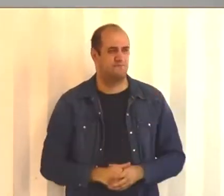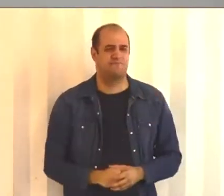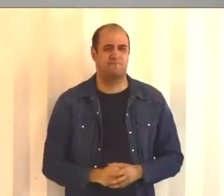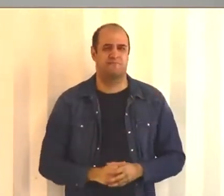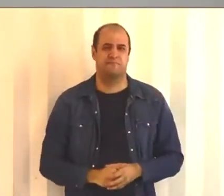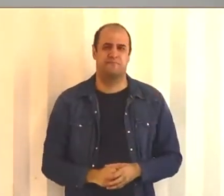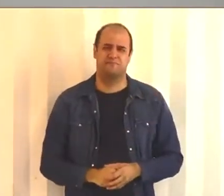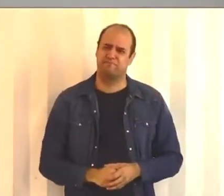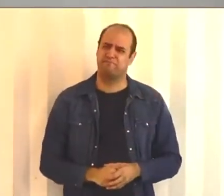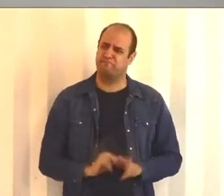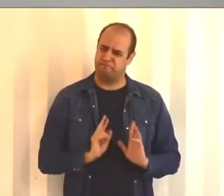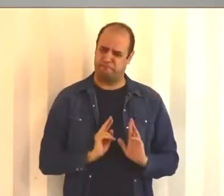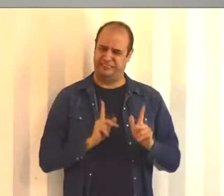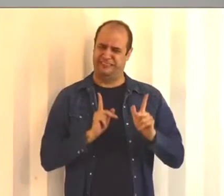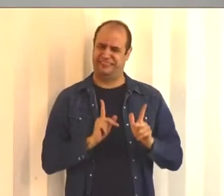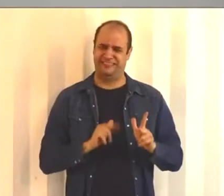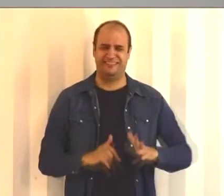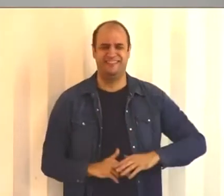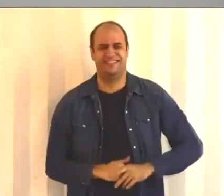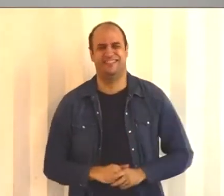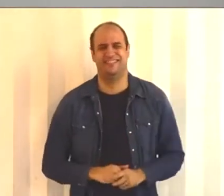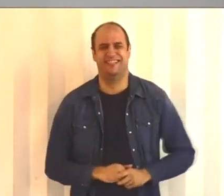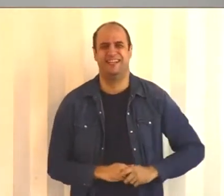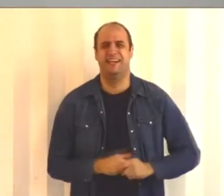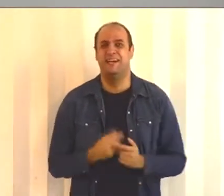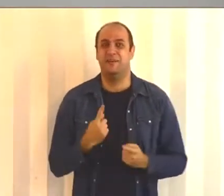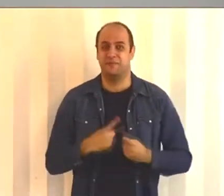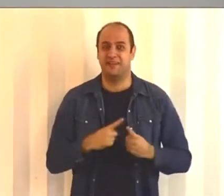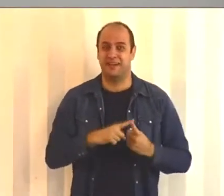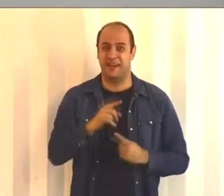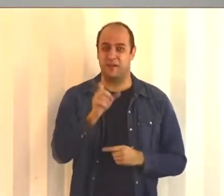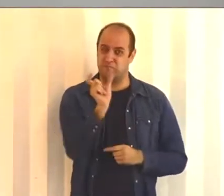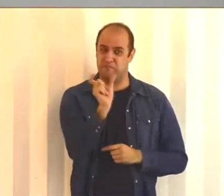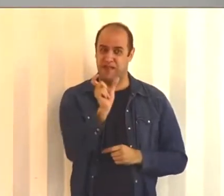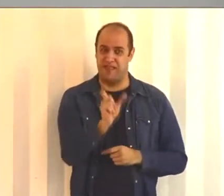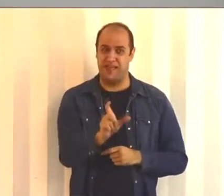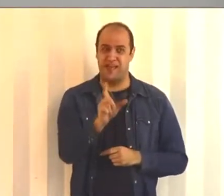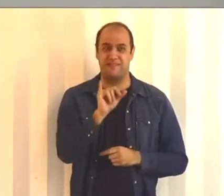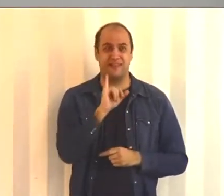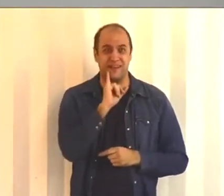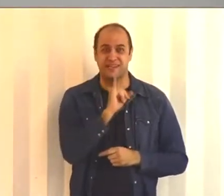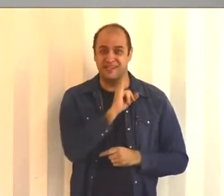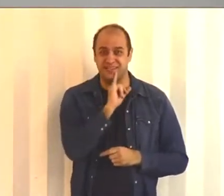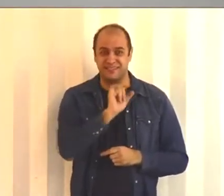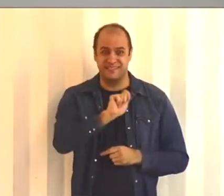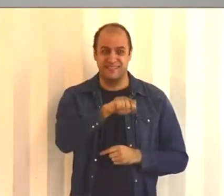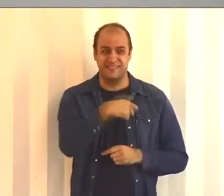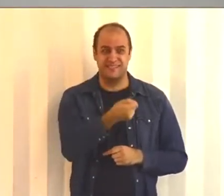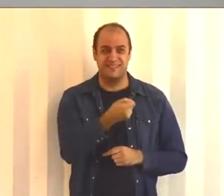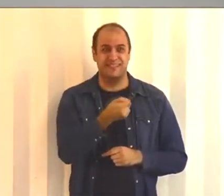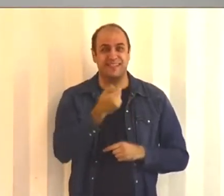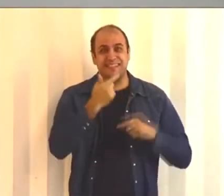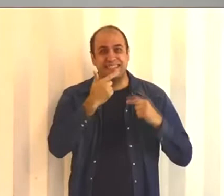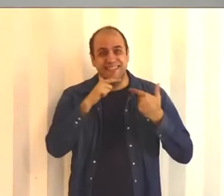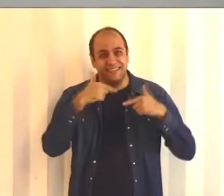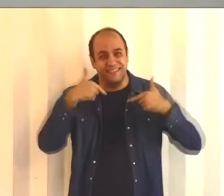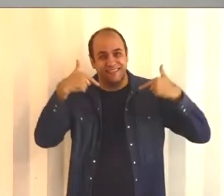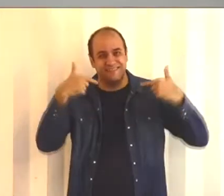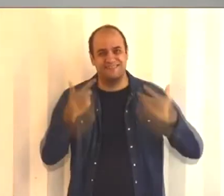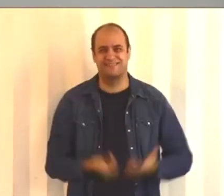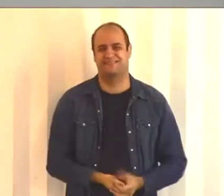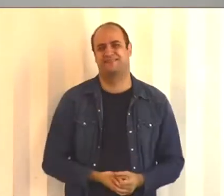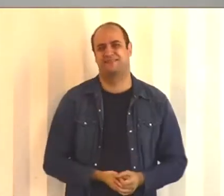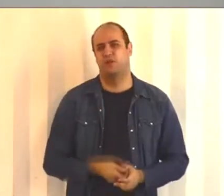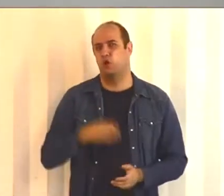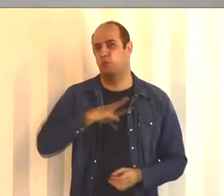Isso é uma coisa engraçada até, porque Isaque quer dizer riso. Nós não vemos isso na língua portuguesa, porque nós